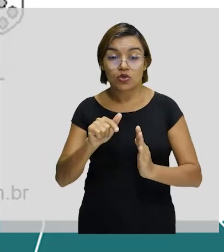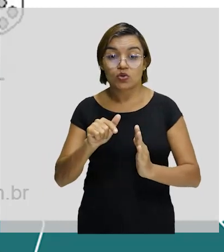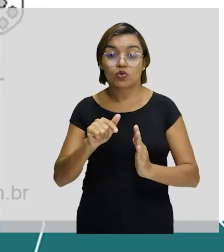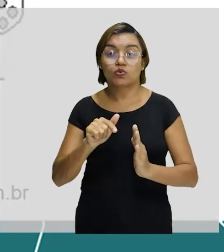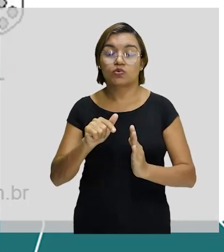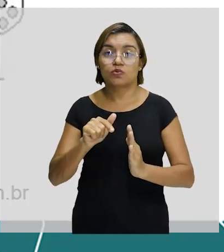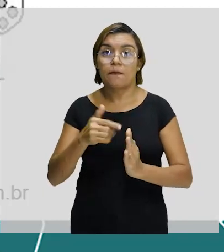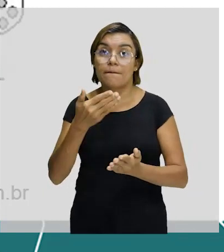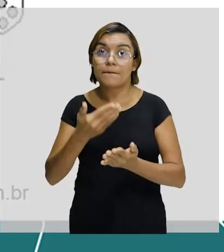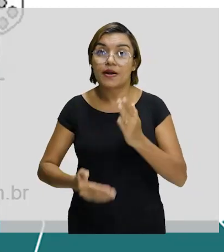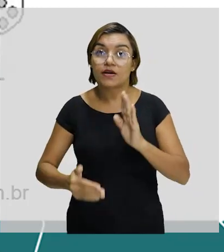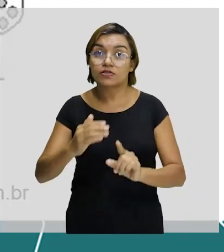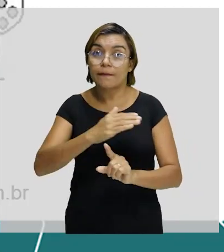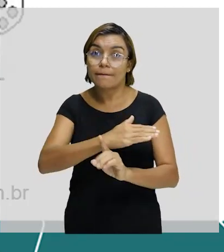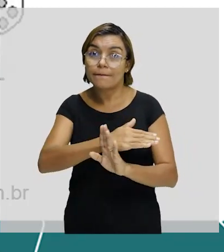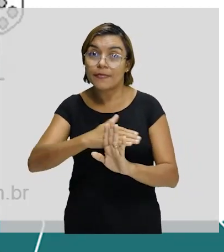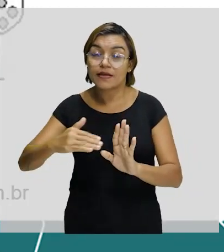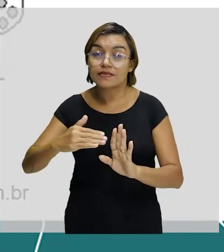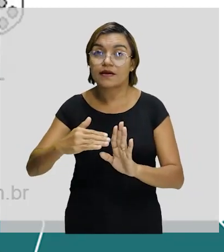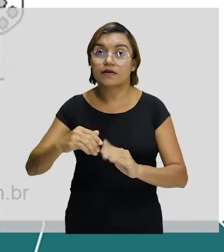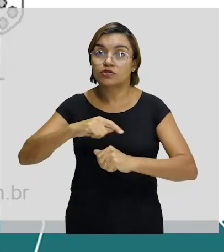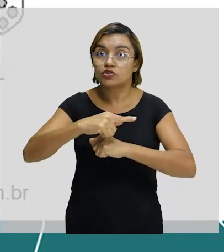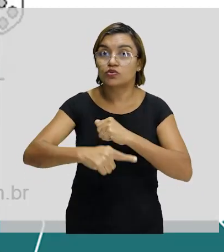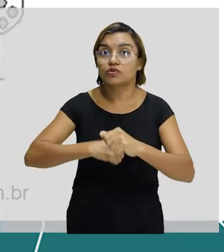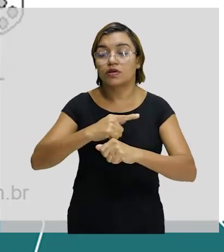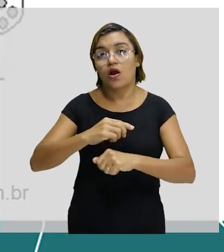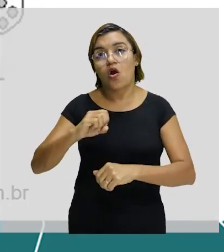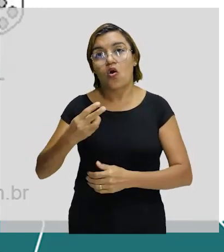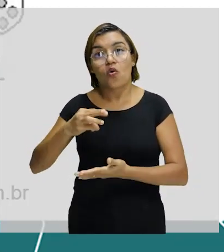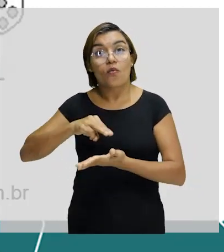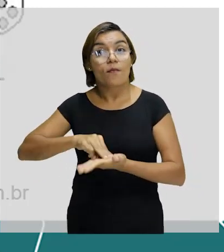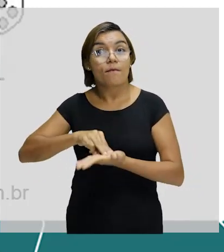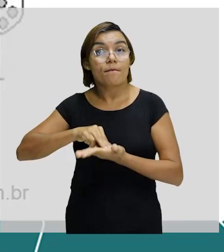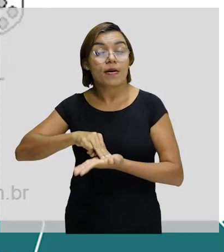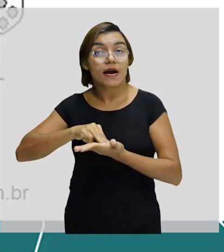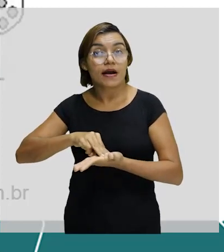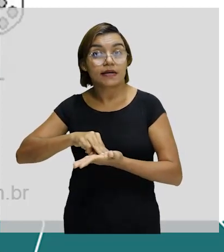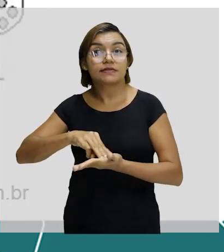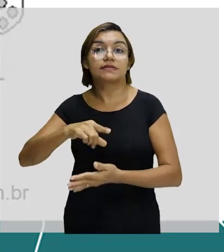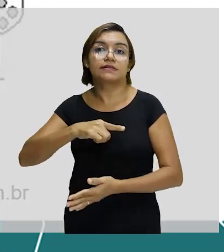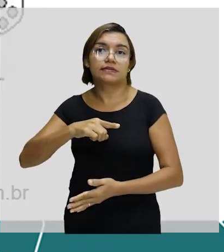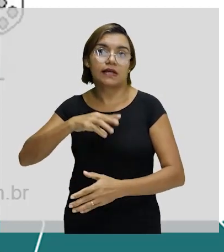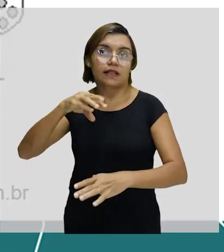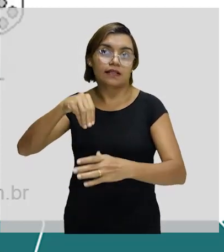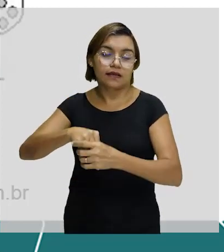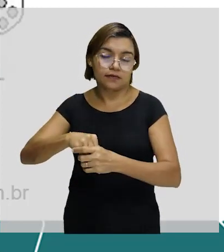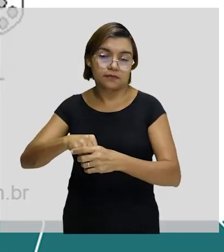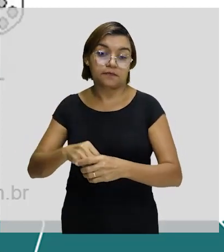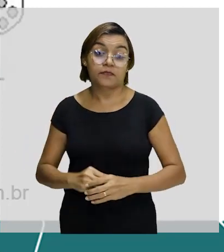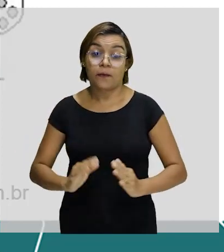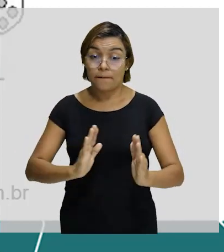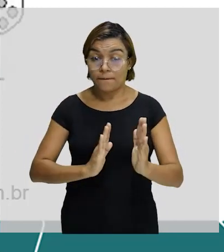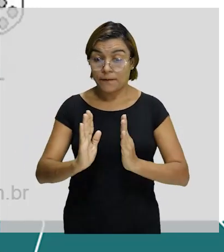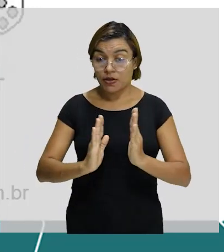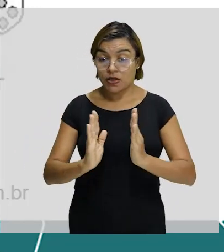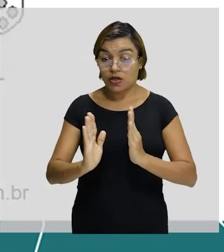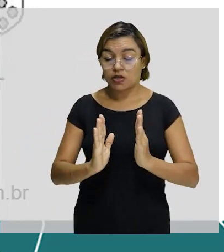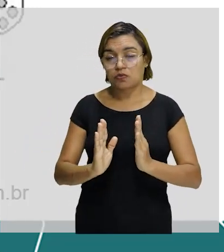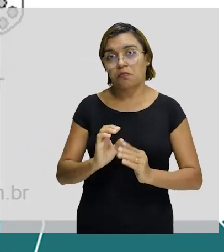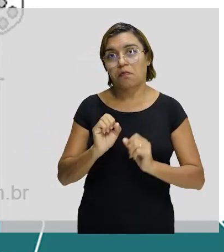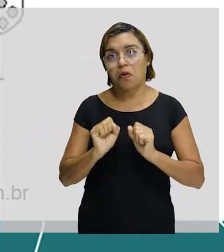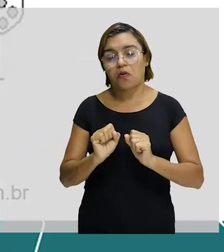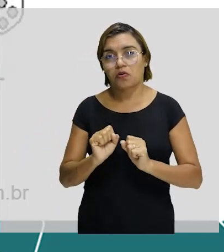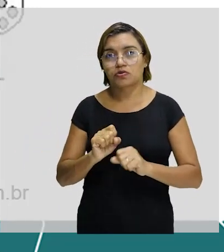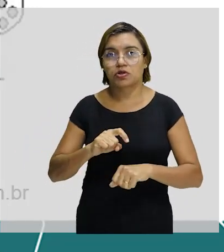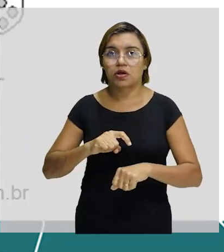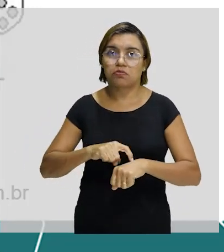a metade dos átomos ou massa que existia nela. Esse período pode ser de